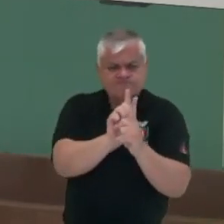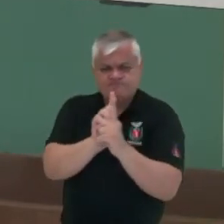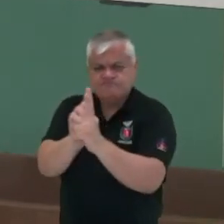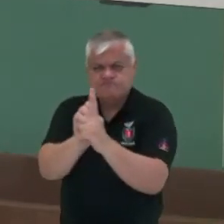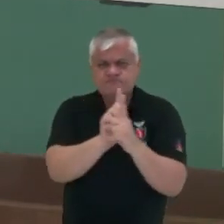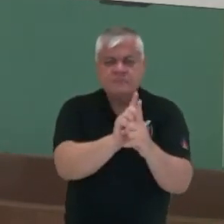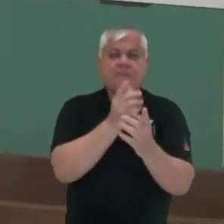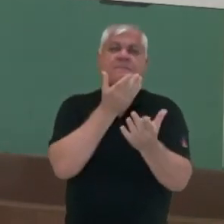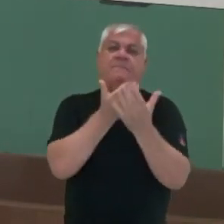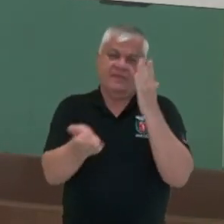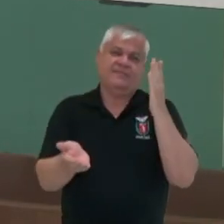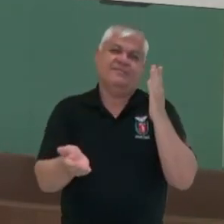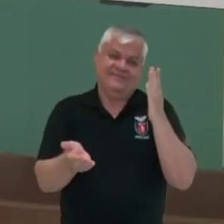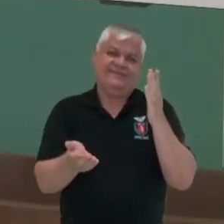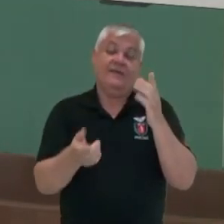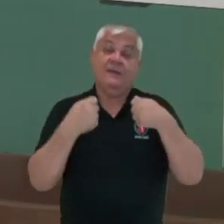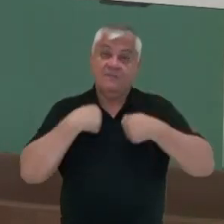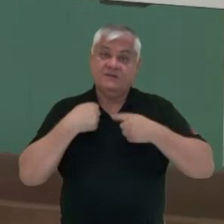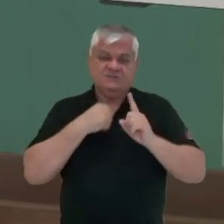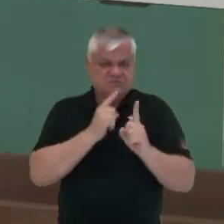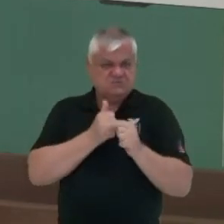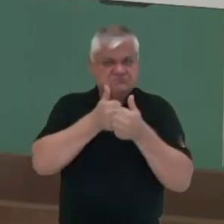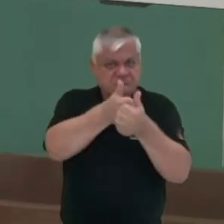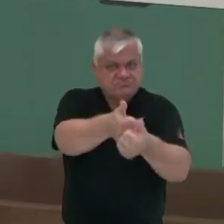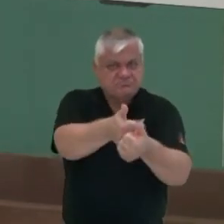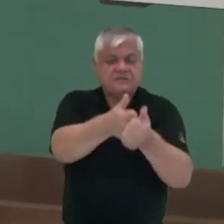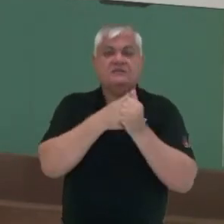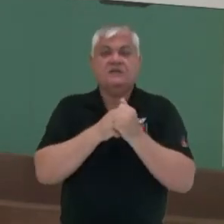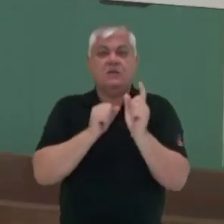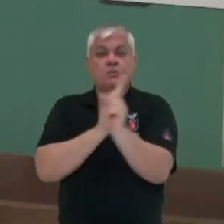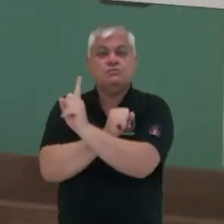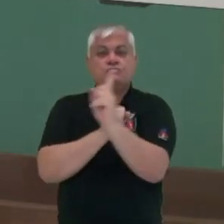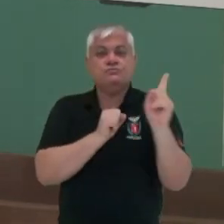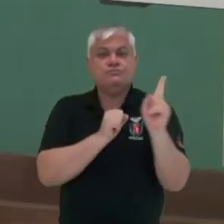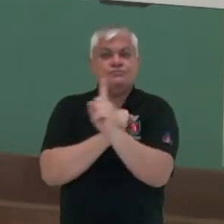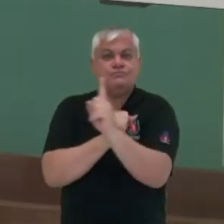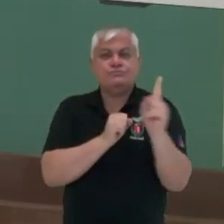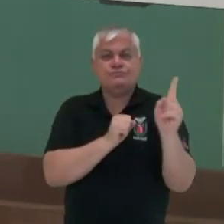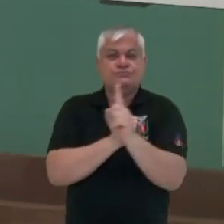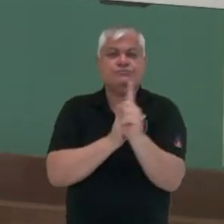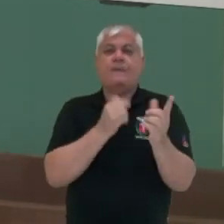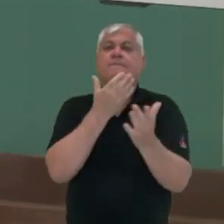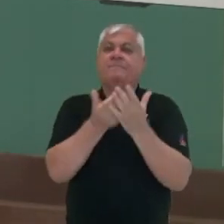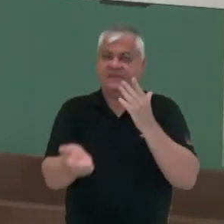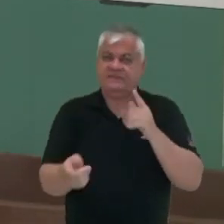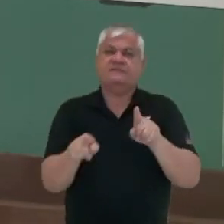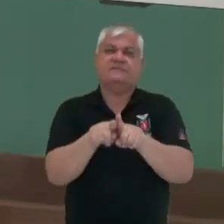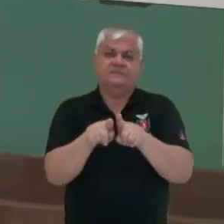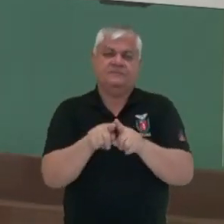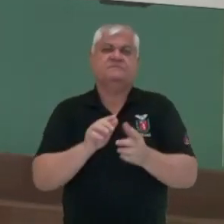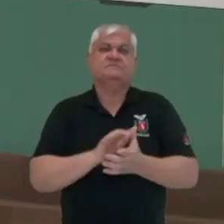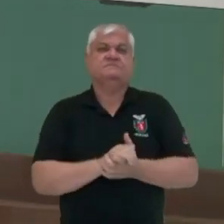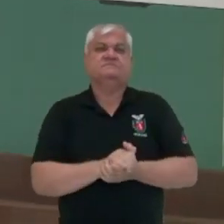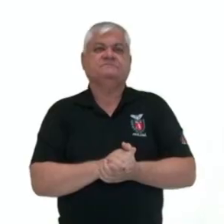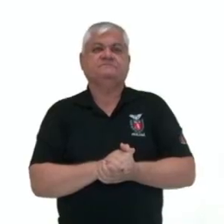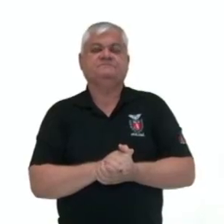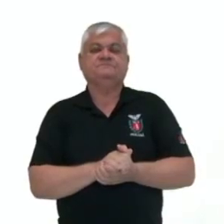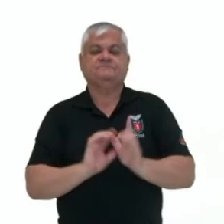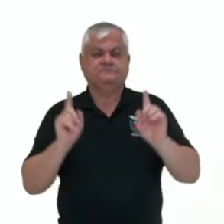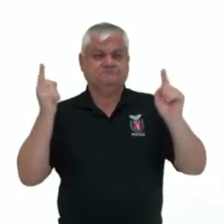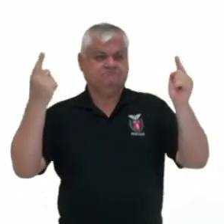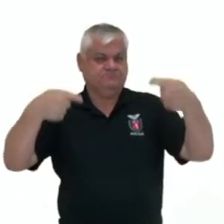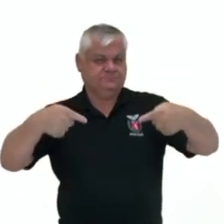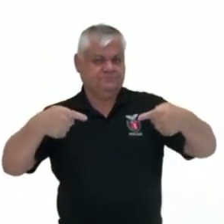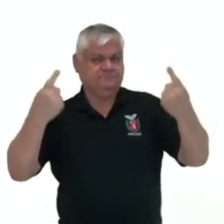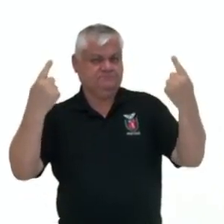perder pontos por conta disso. Eu que estou atacando, ok, mas quem está fugindo pode perder pontos por isso.